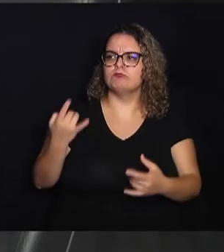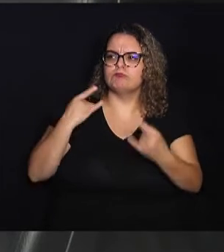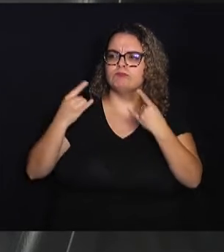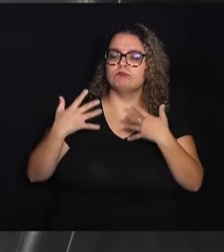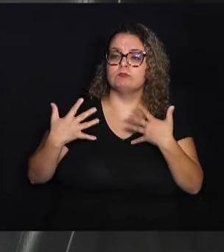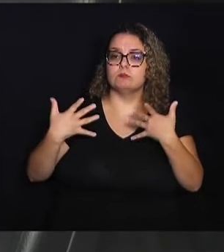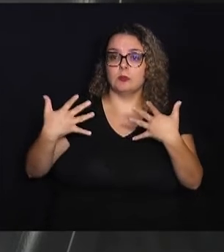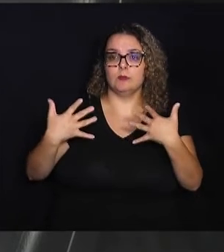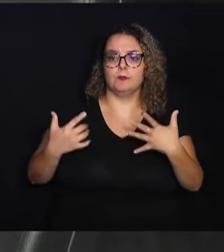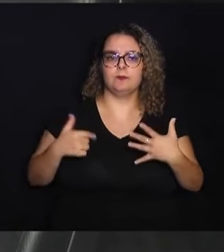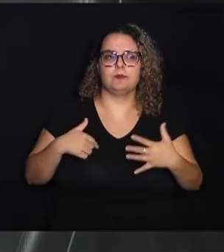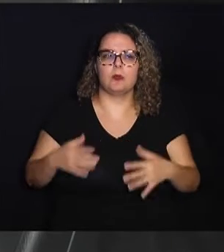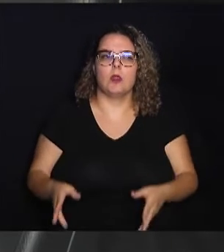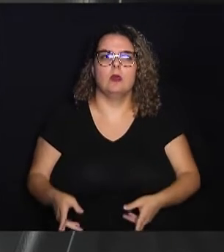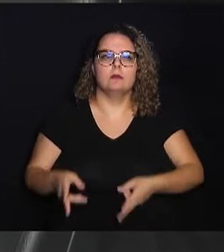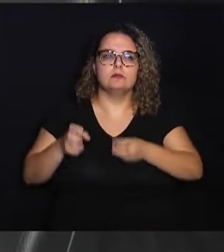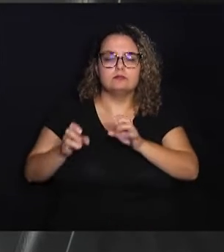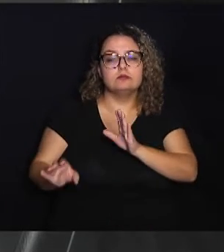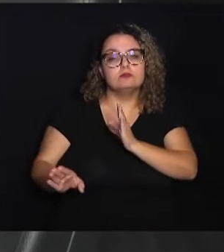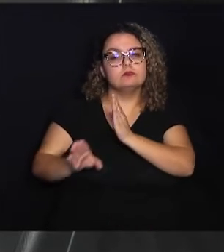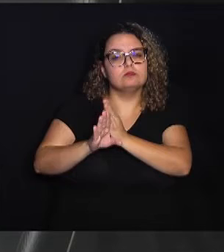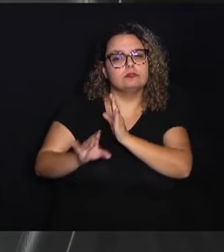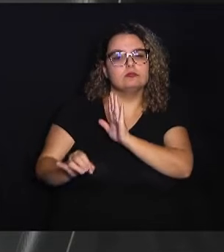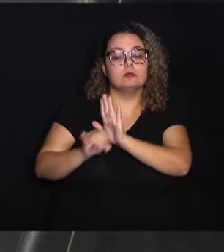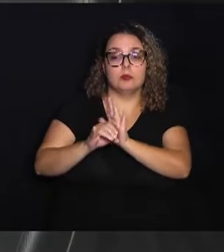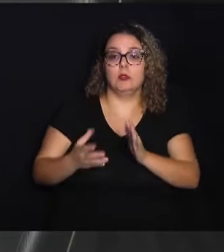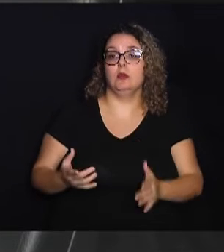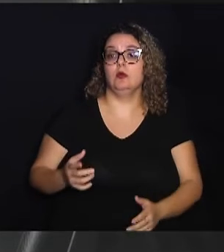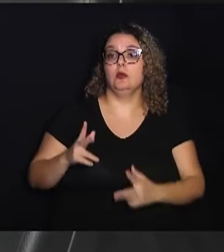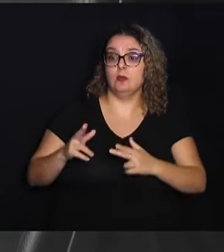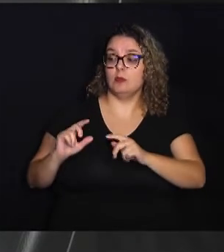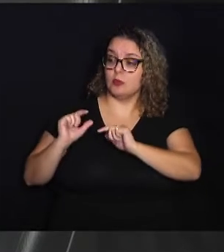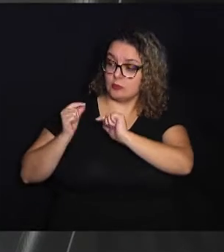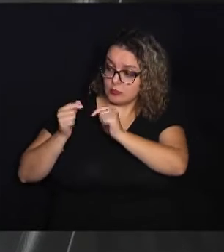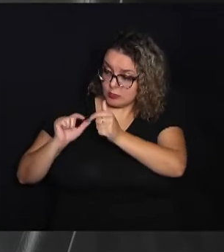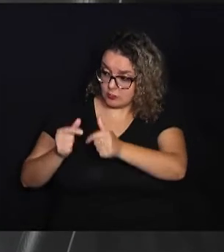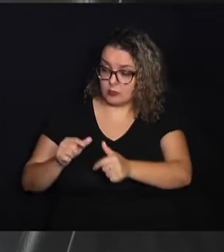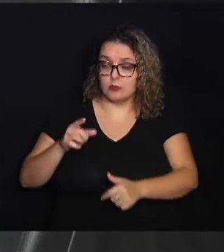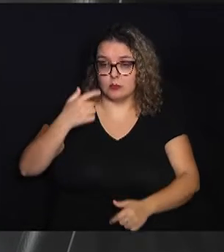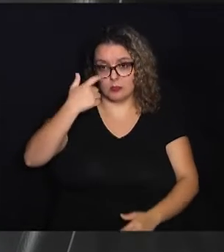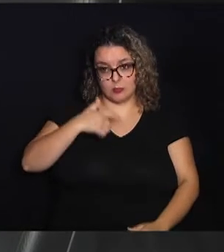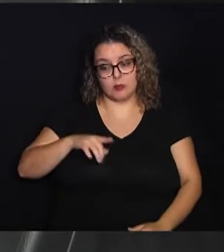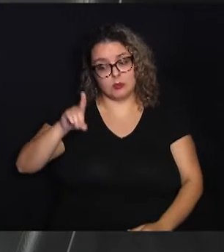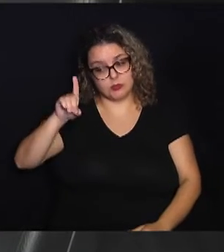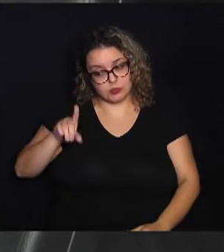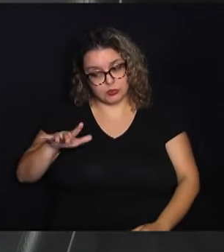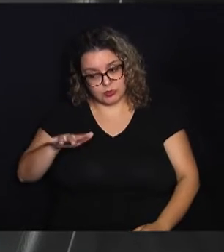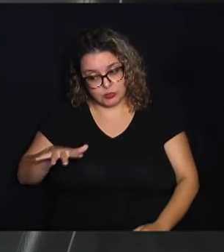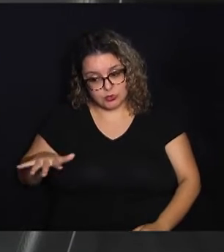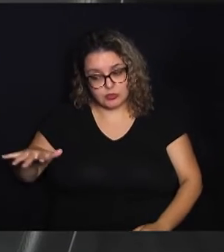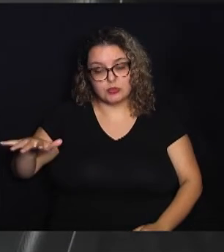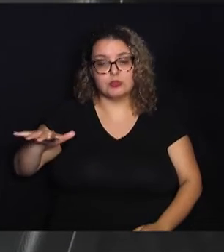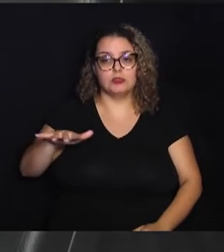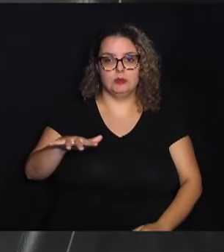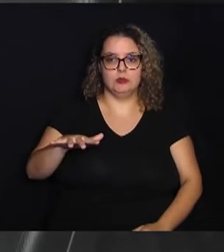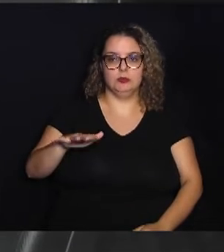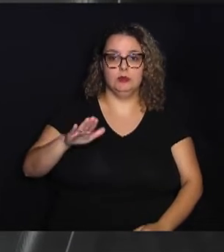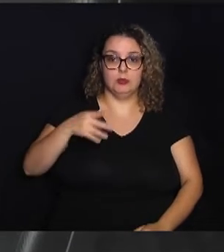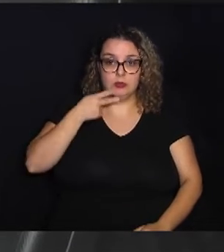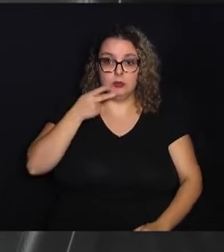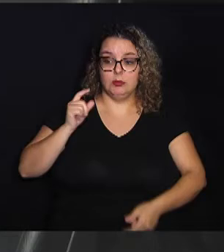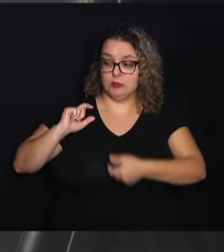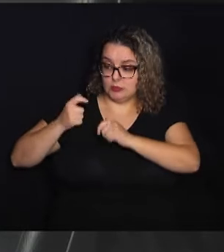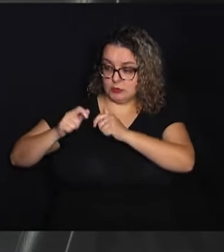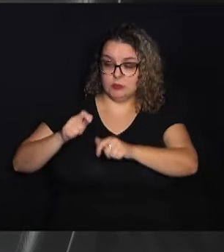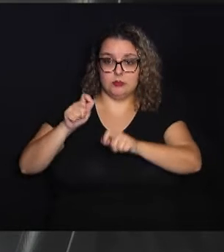eu me identifiquei muito claramente como um conservador, como uma pessoa de direita, né, que tem ali, quando a gente fala de conservador,